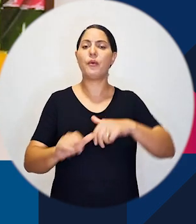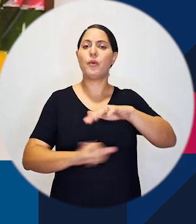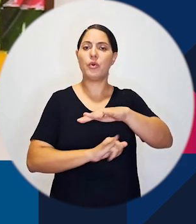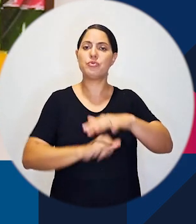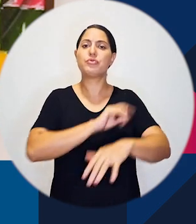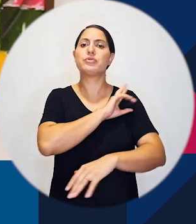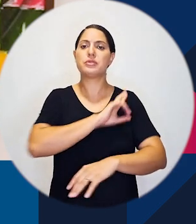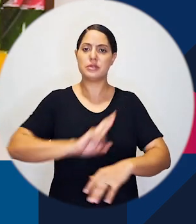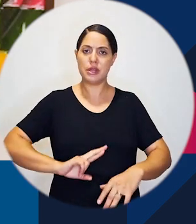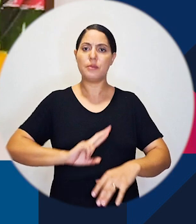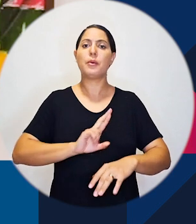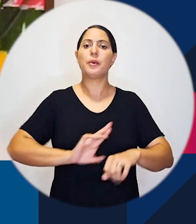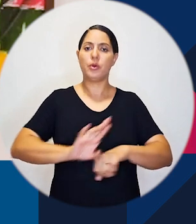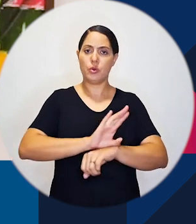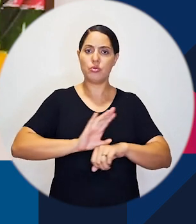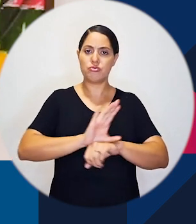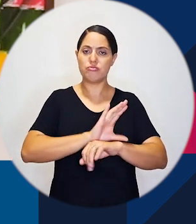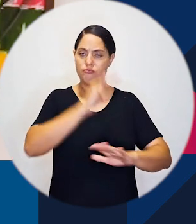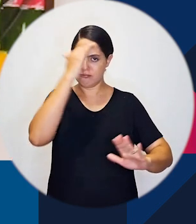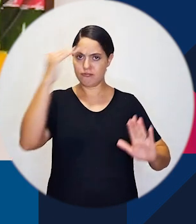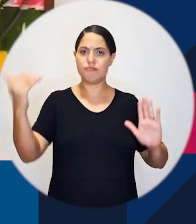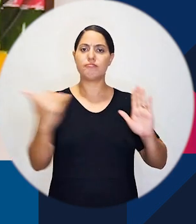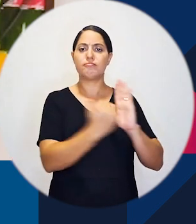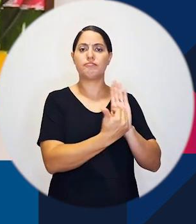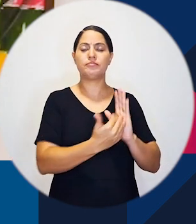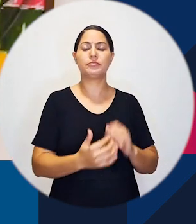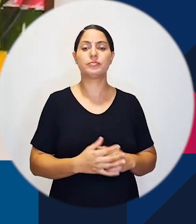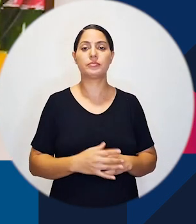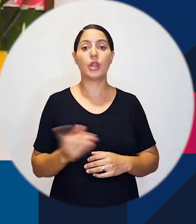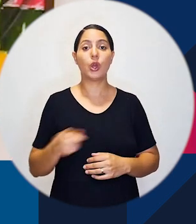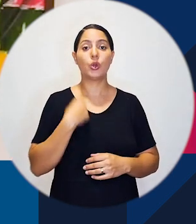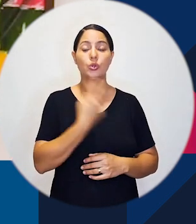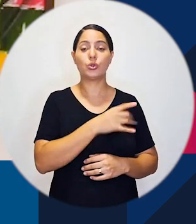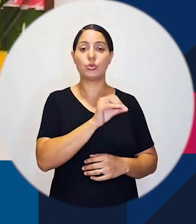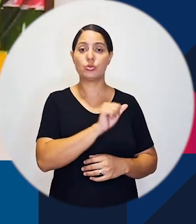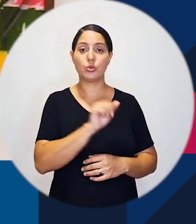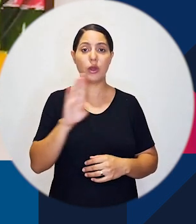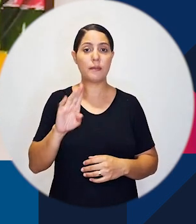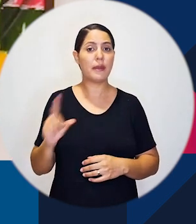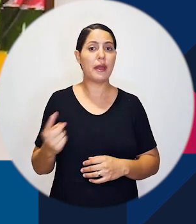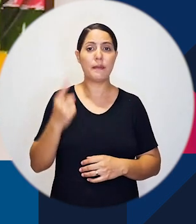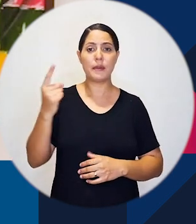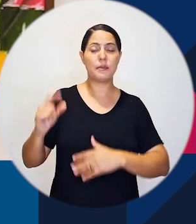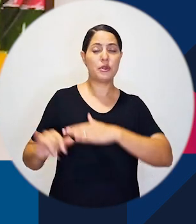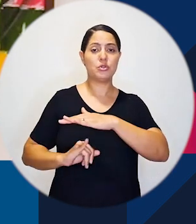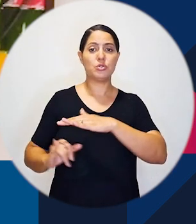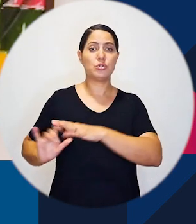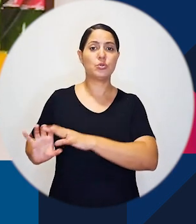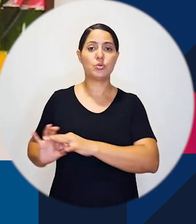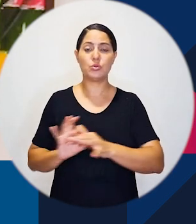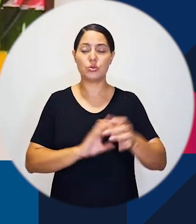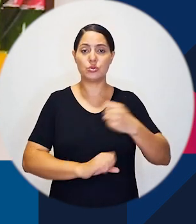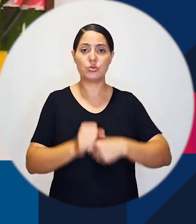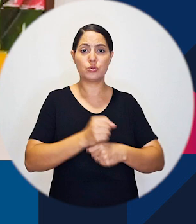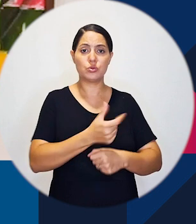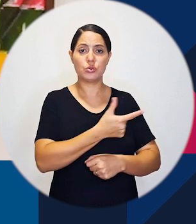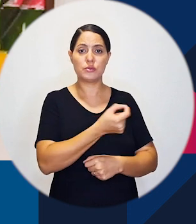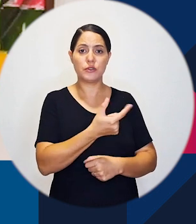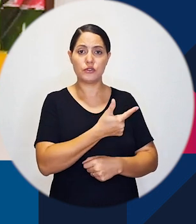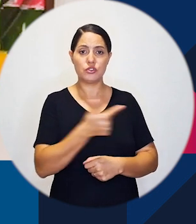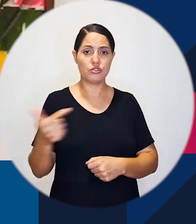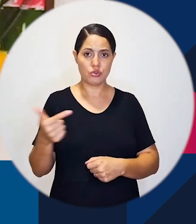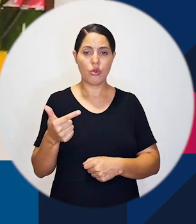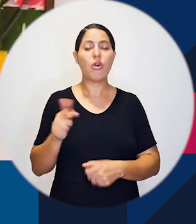às instituições da República e à Constituição. Nós fomos a primeira entidade civil a reconhecer a legitimidade do resultado das eleições